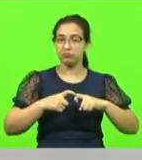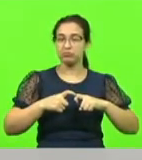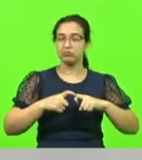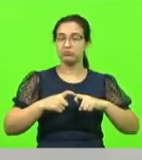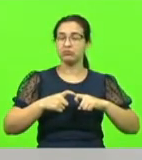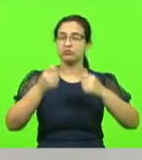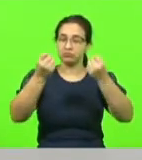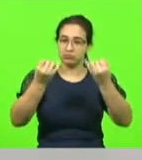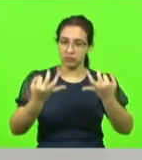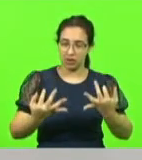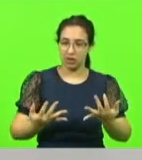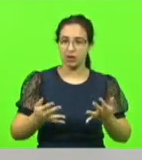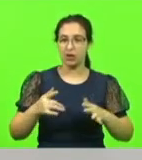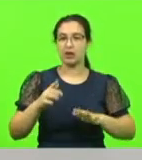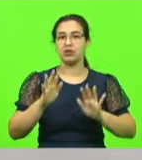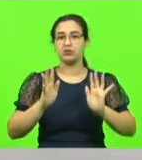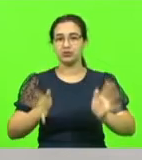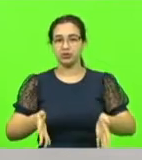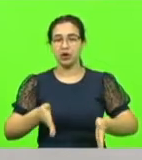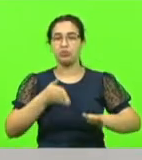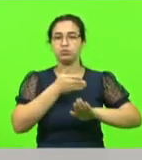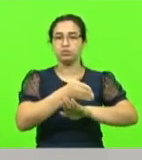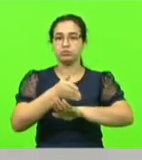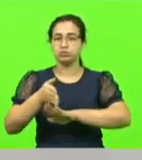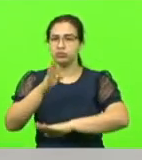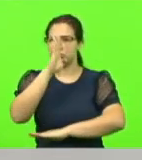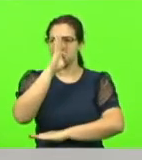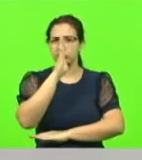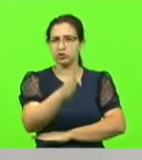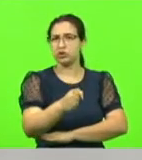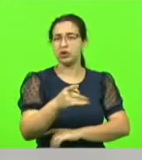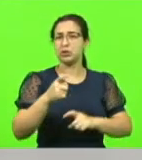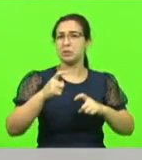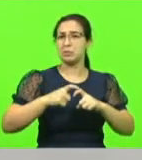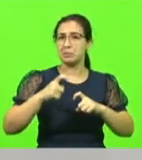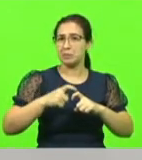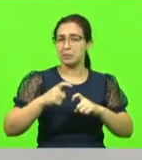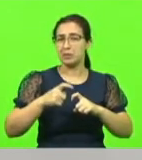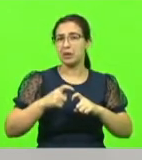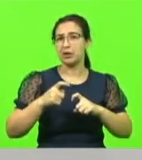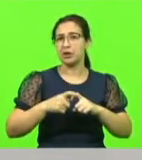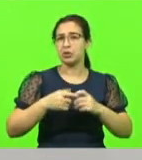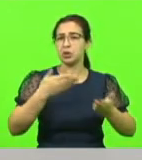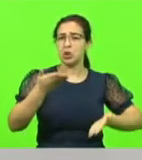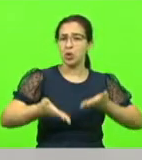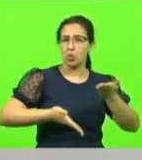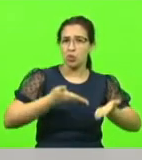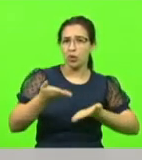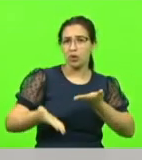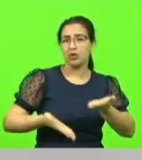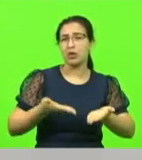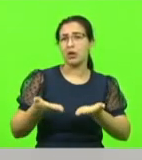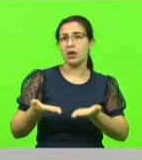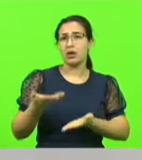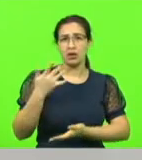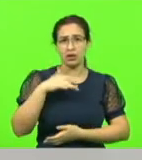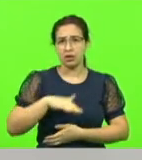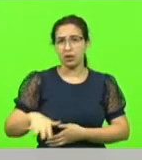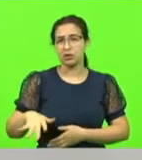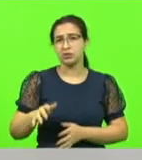o envolvimento direto como médico para tratar muitas crianças, seja nas